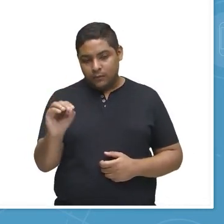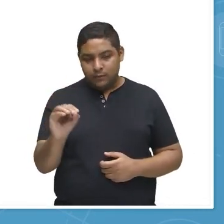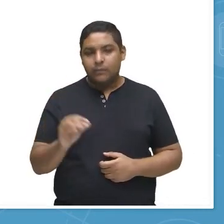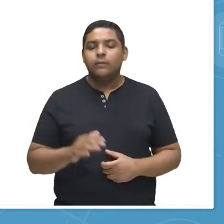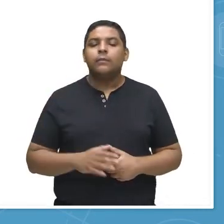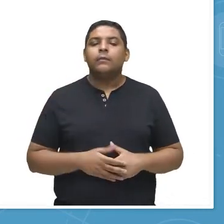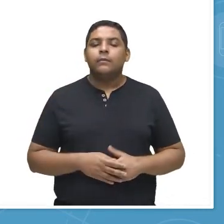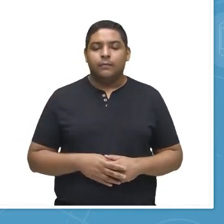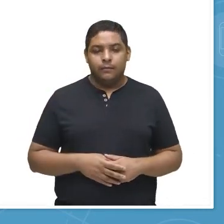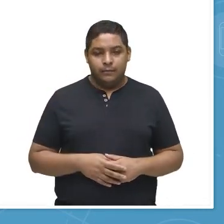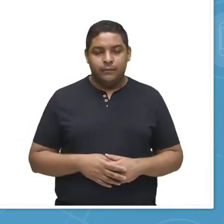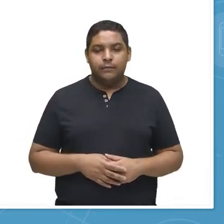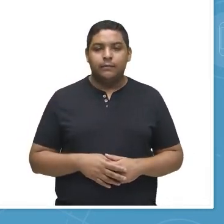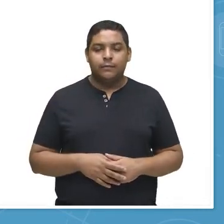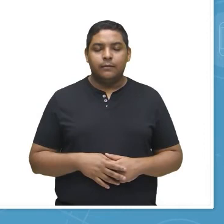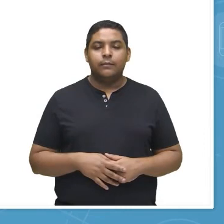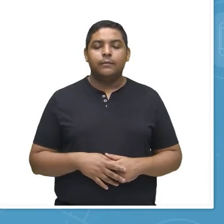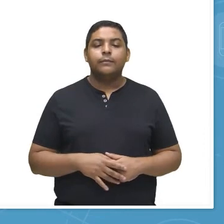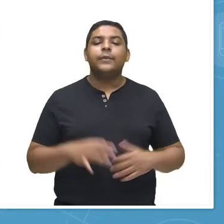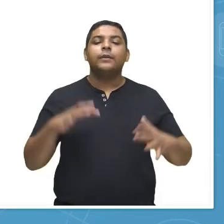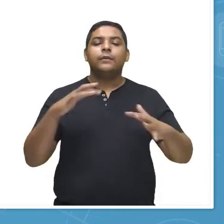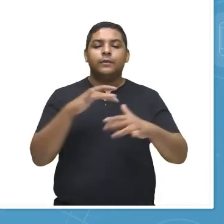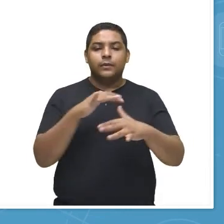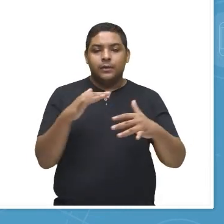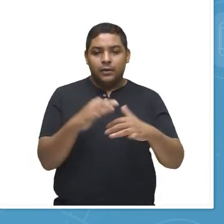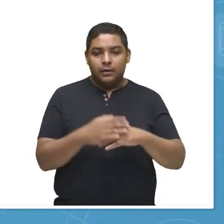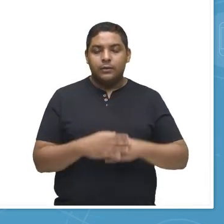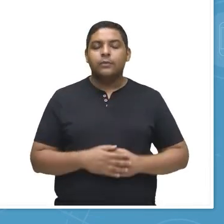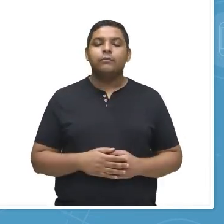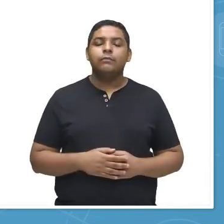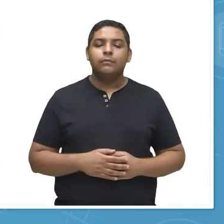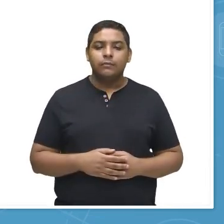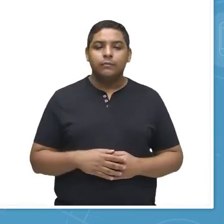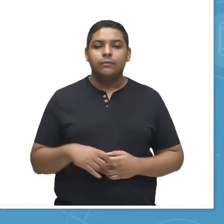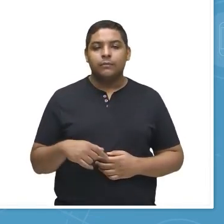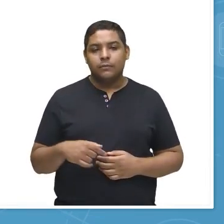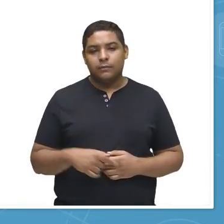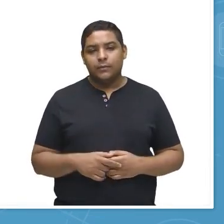na questão 2, ele colocou 1, 2 e 3, tá?